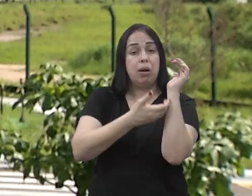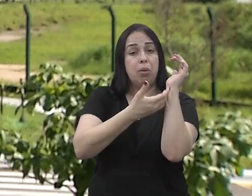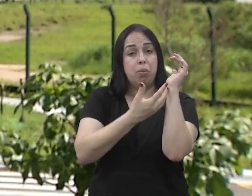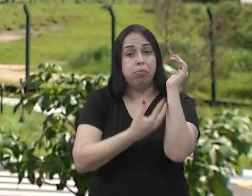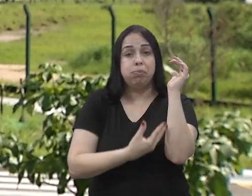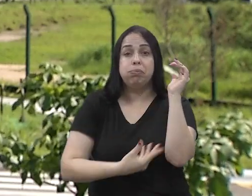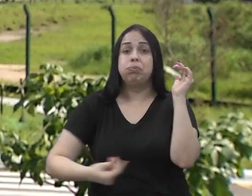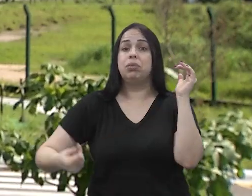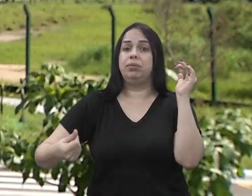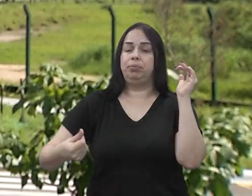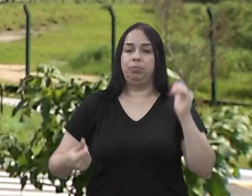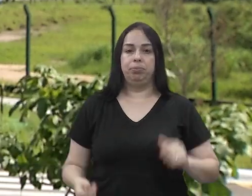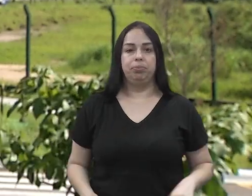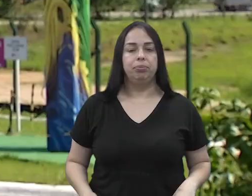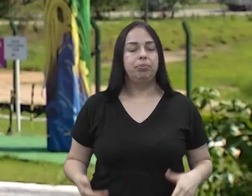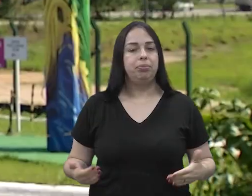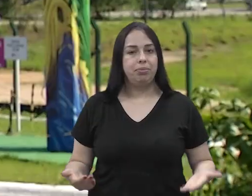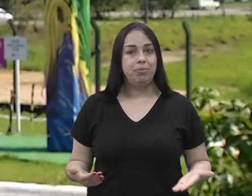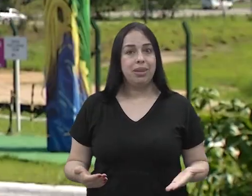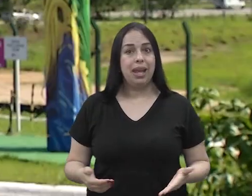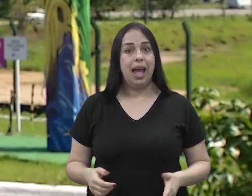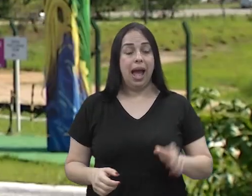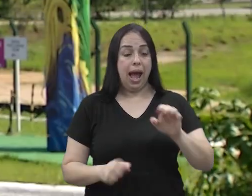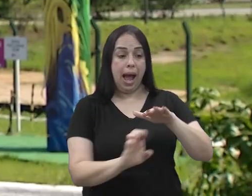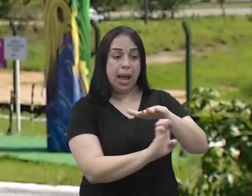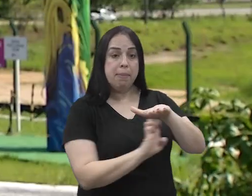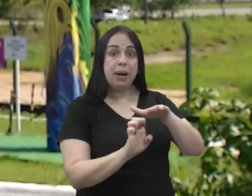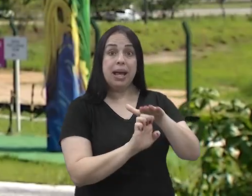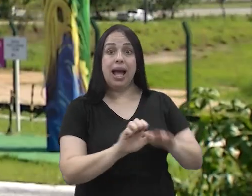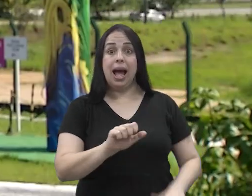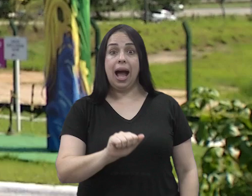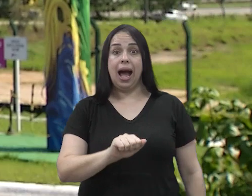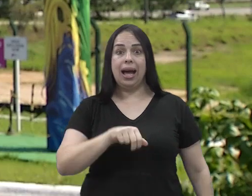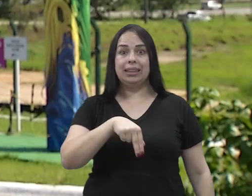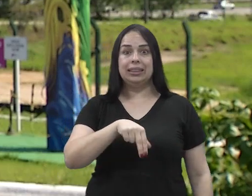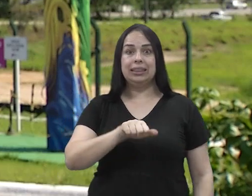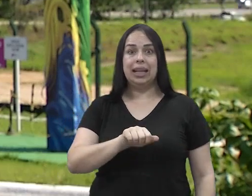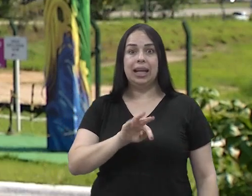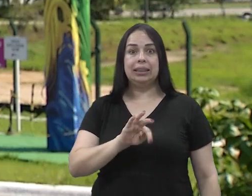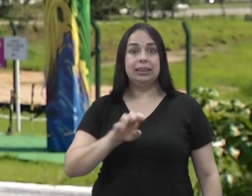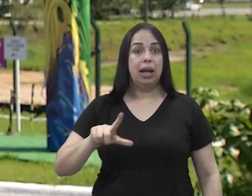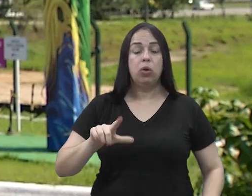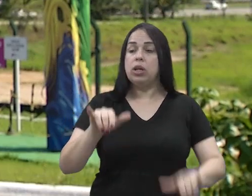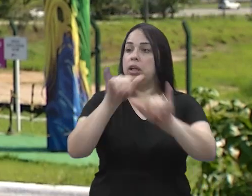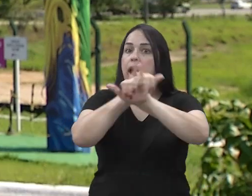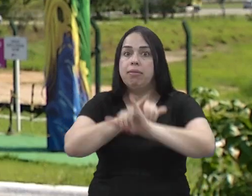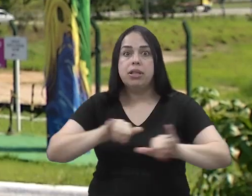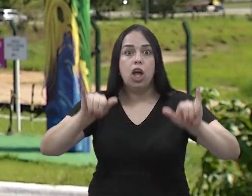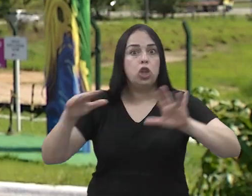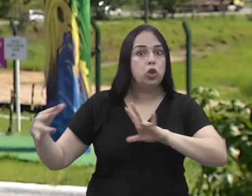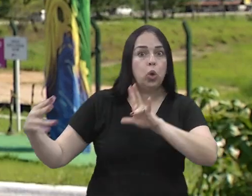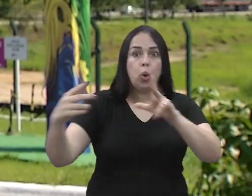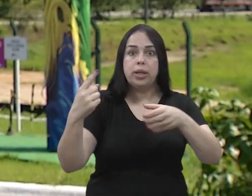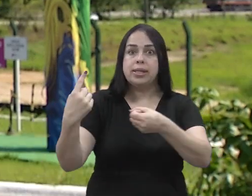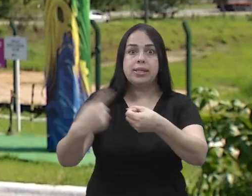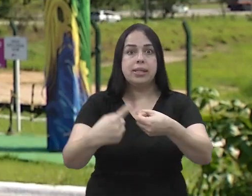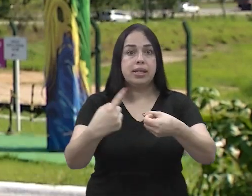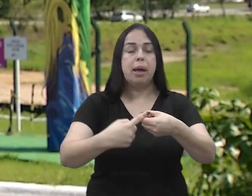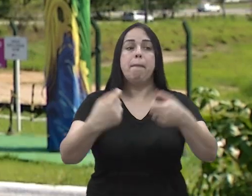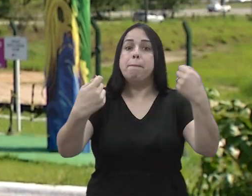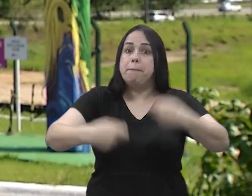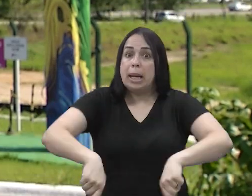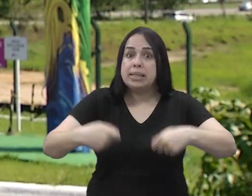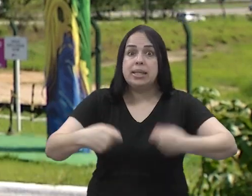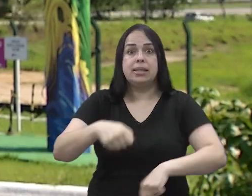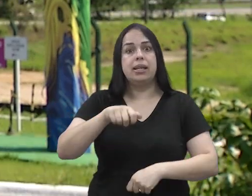instalação da nova tecnologia. A Anatel já vem, inclusive, recomendando a todos os municípios para que eles não